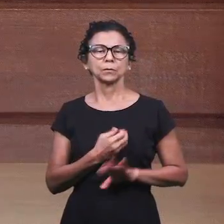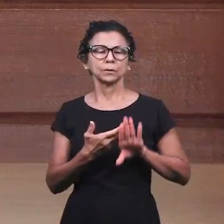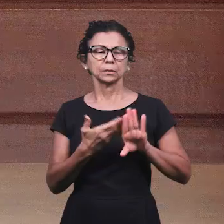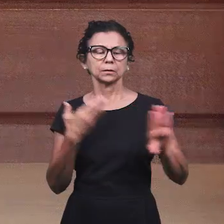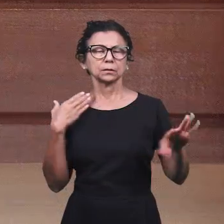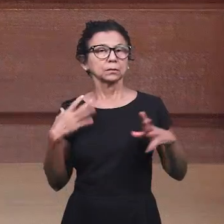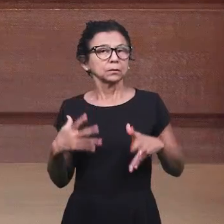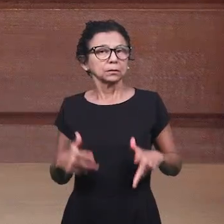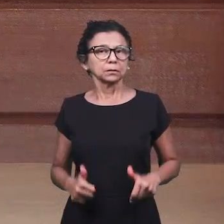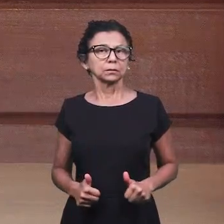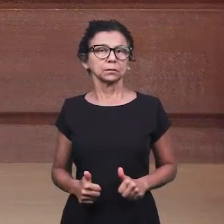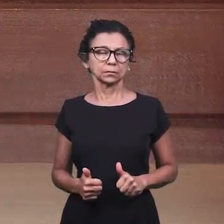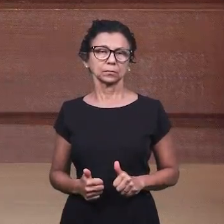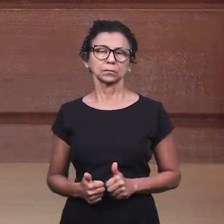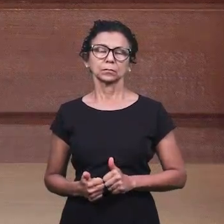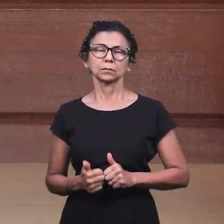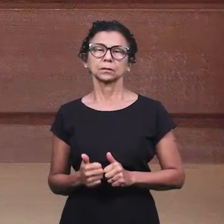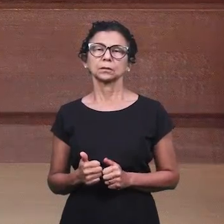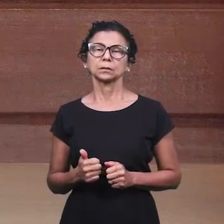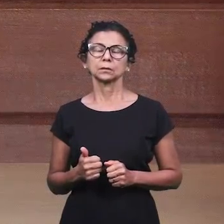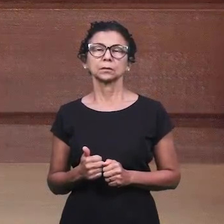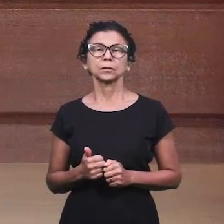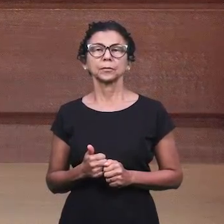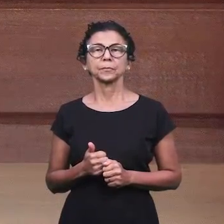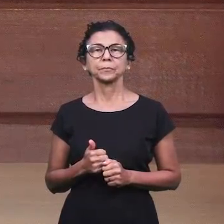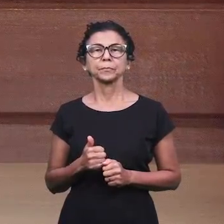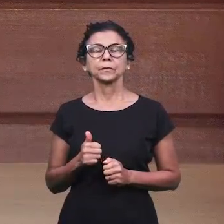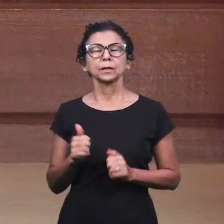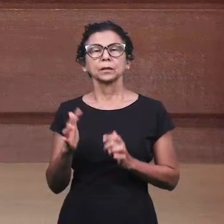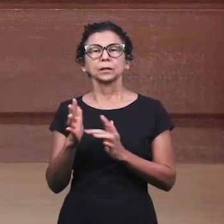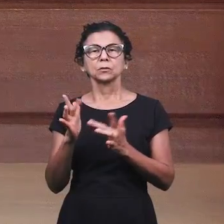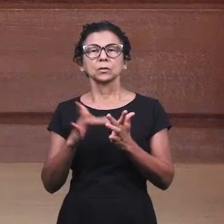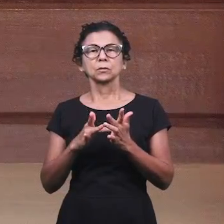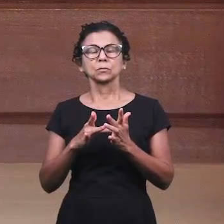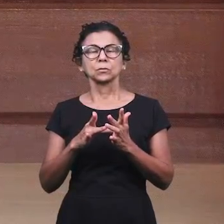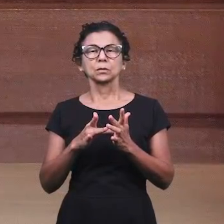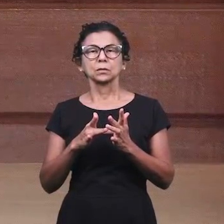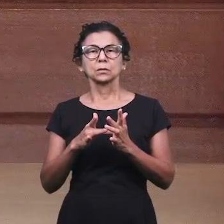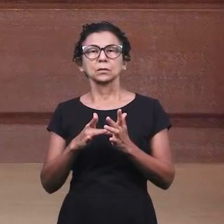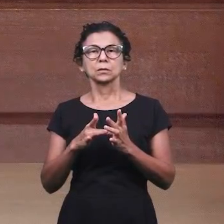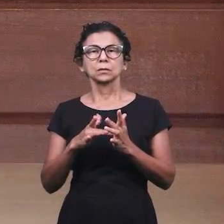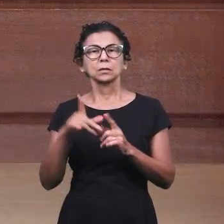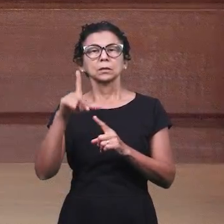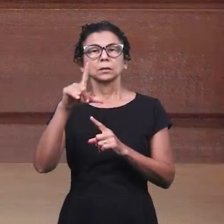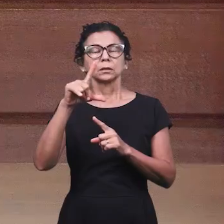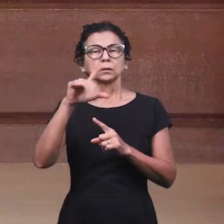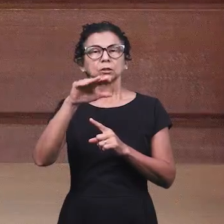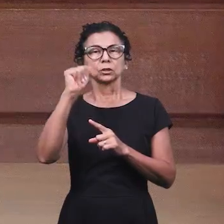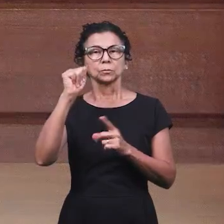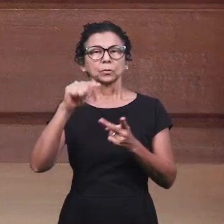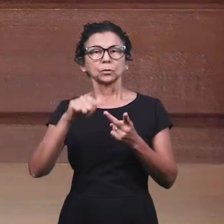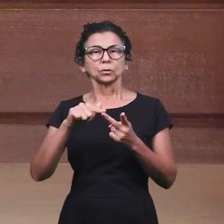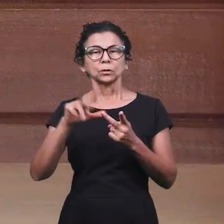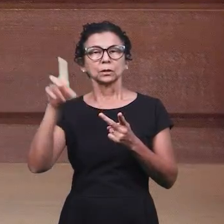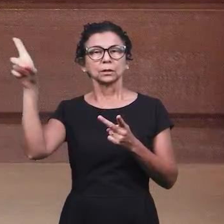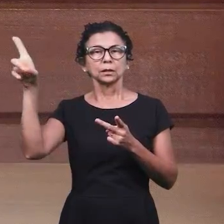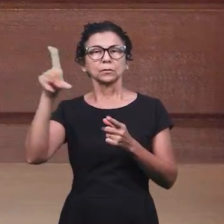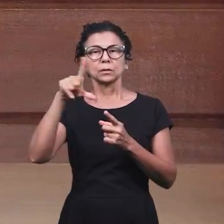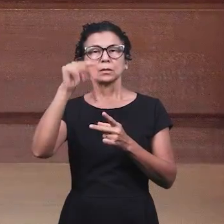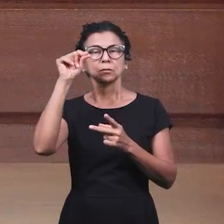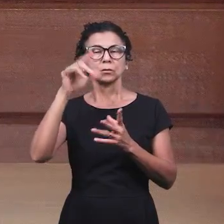sobretudo tomando o escudo da fé, pela qual podereis apagar os dados inflamados do maligno. Então é